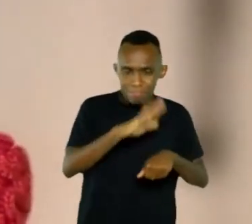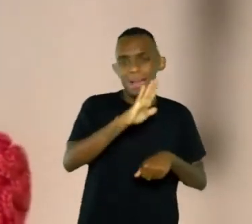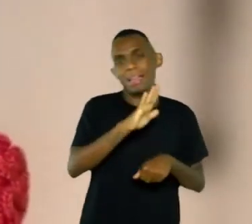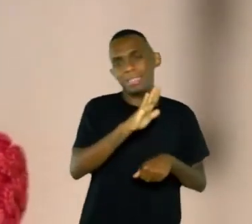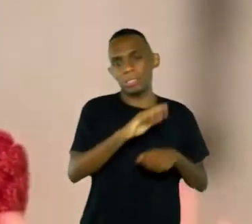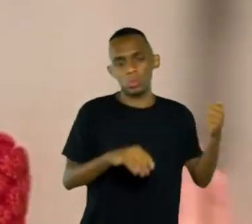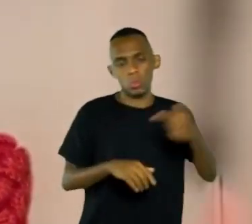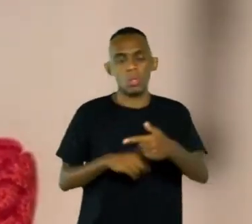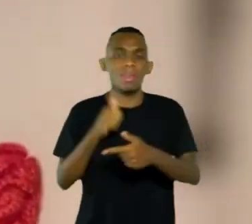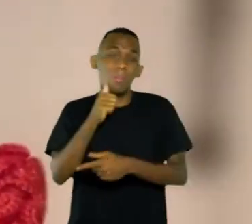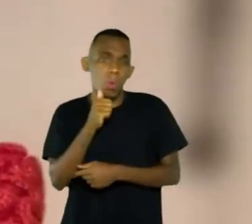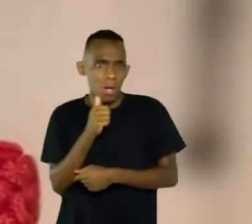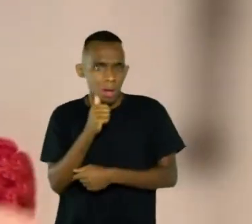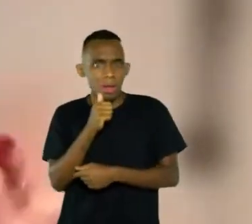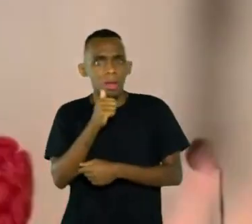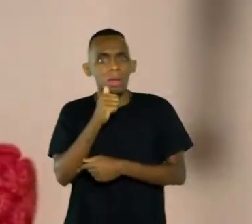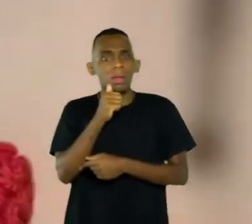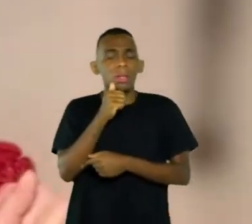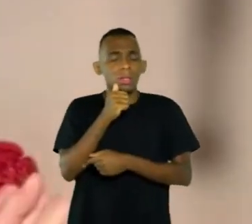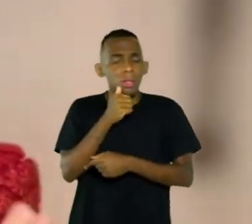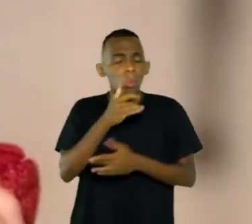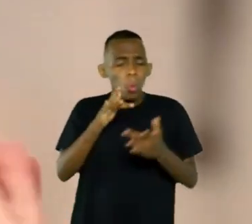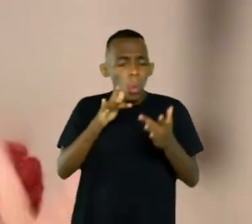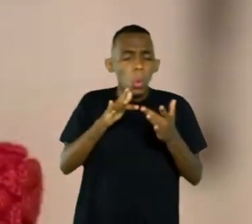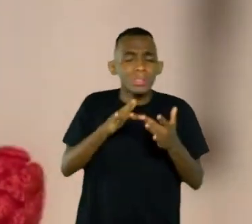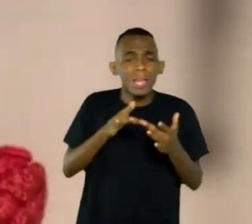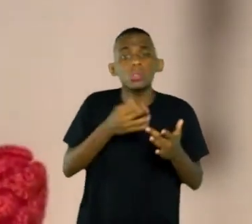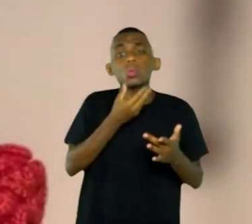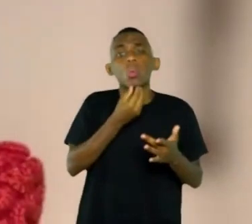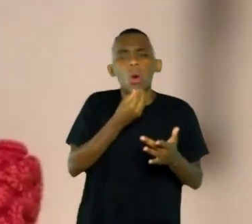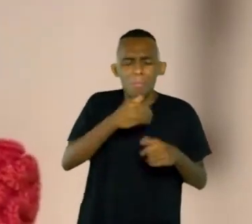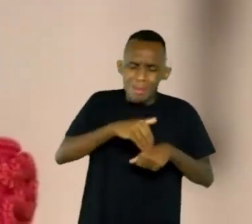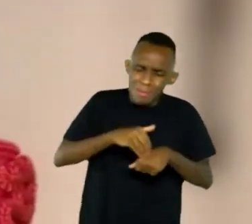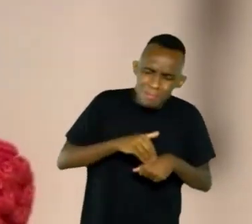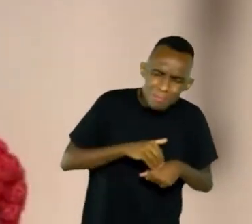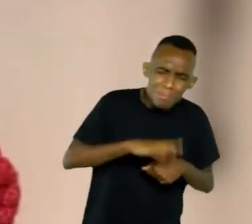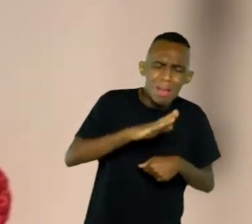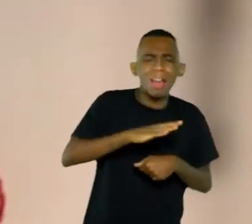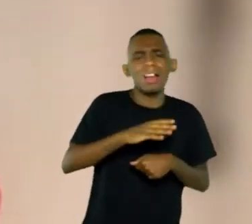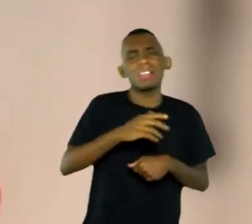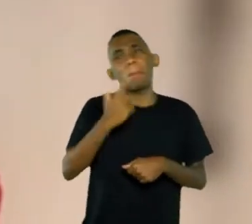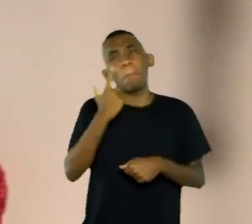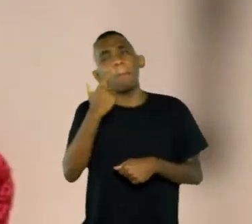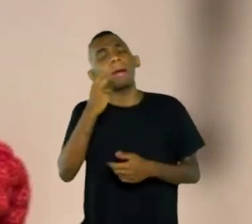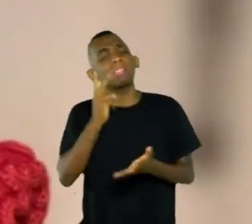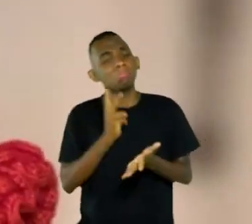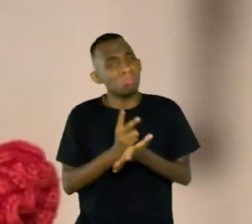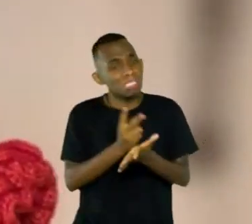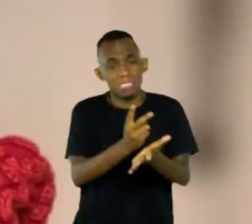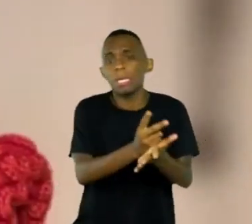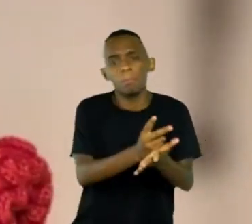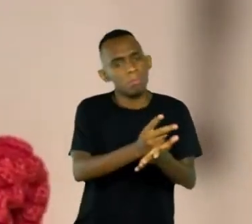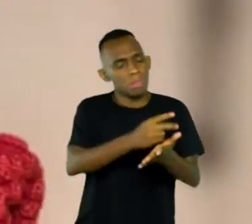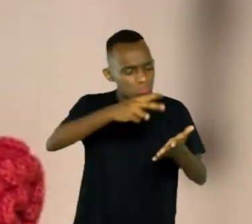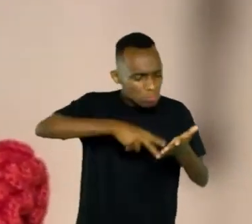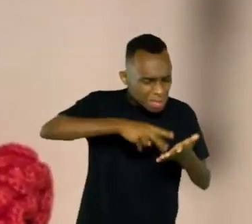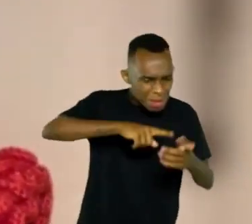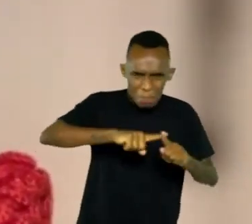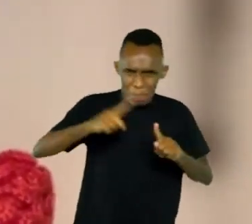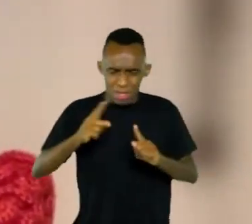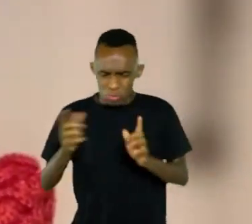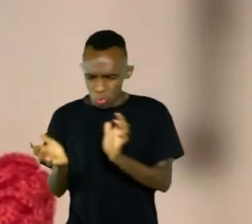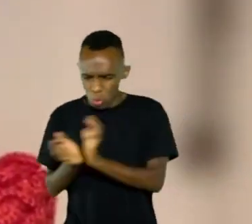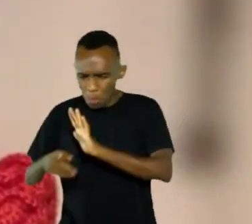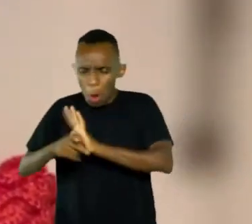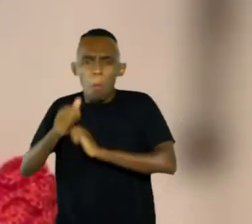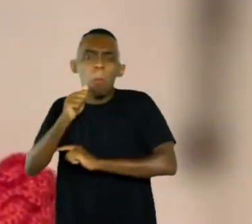né, na cabeceira dos homens, os livros. Meu pai estava sempre lendo, mas não era uma coisa tão natural nas mulheres, né? A gente estudava